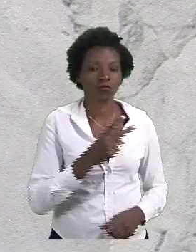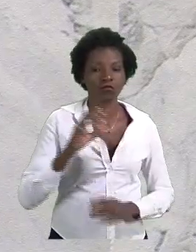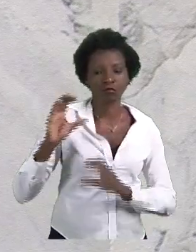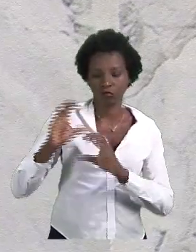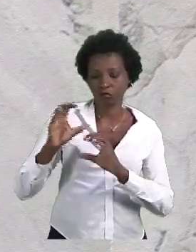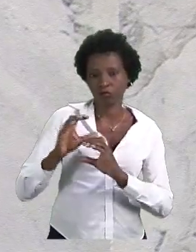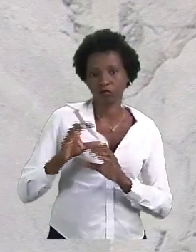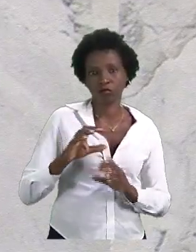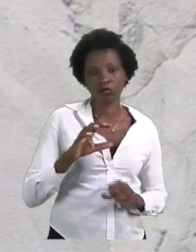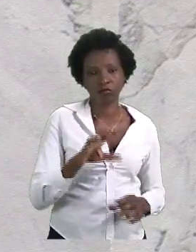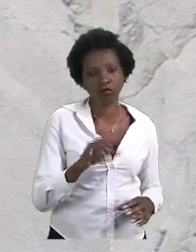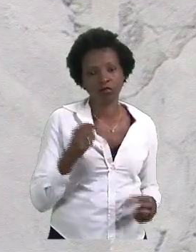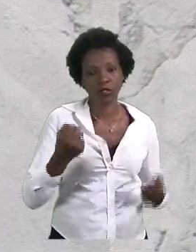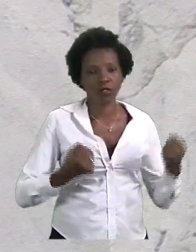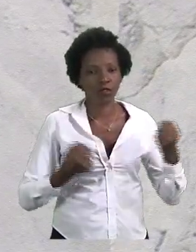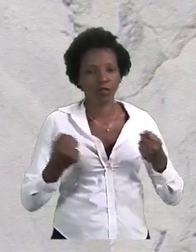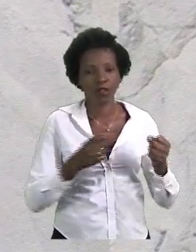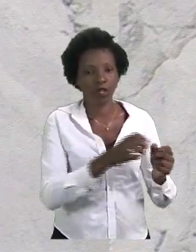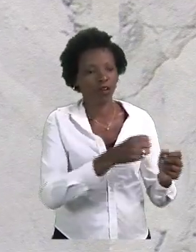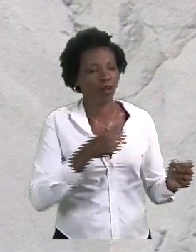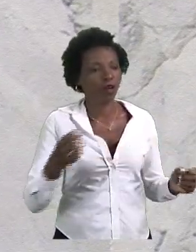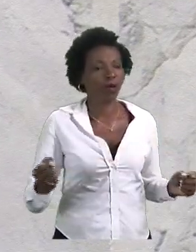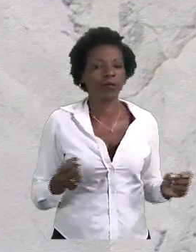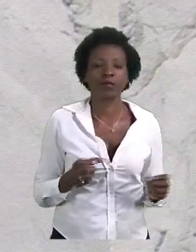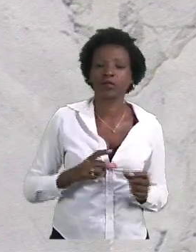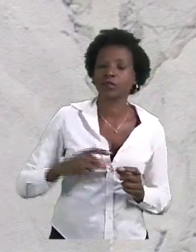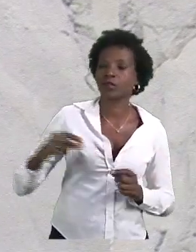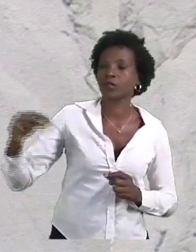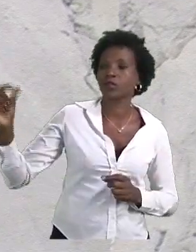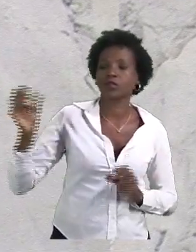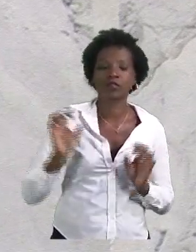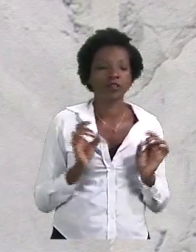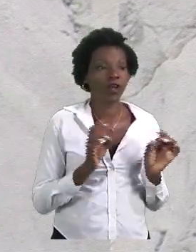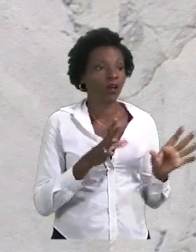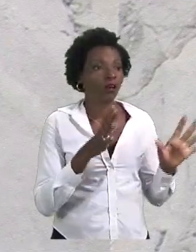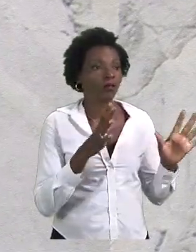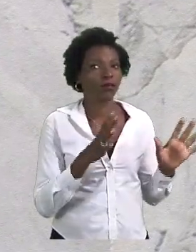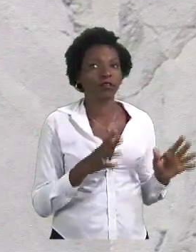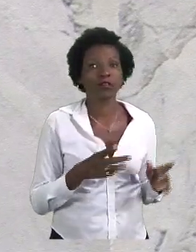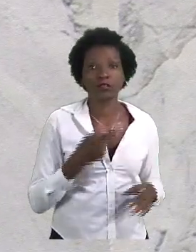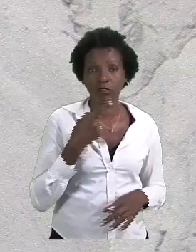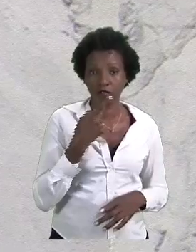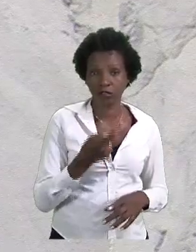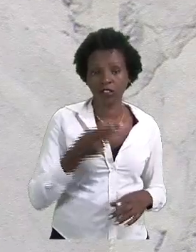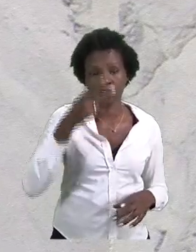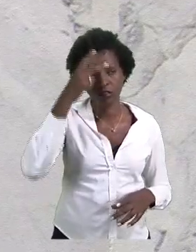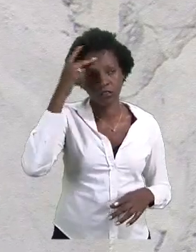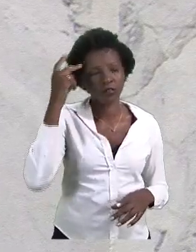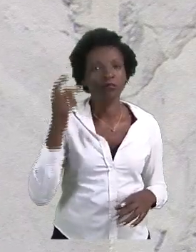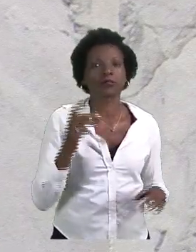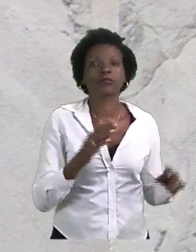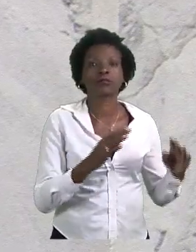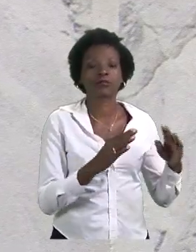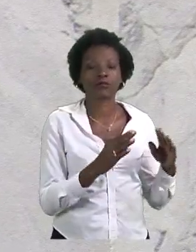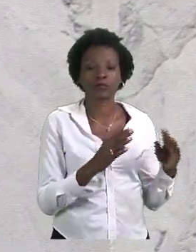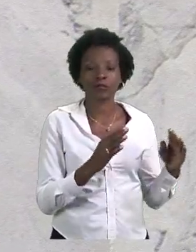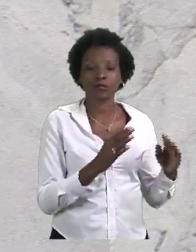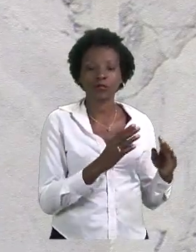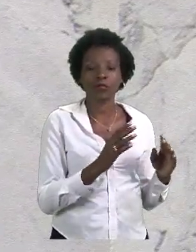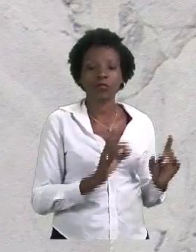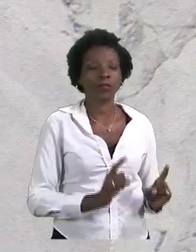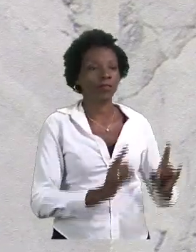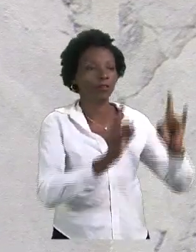deles, abriram o portão e saíram fora. Abandonaram a gente, disse um morador do edifício Wilton Paz de